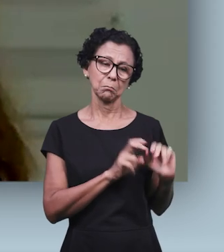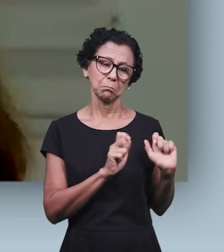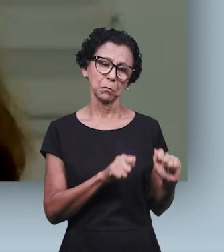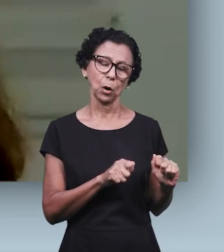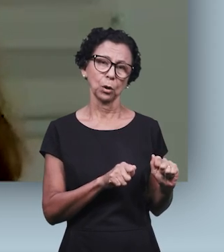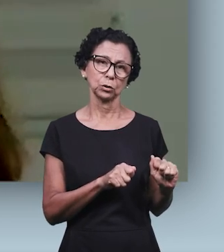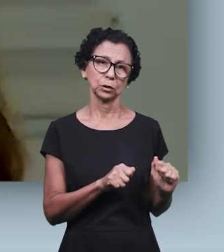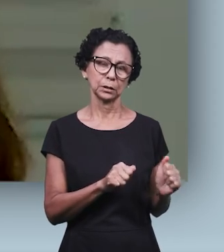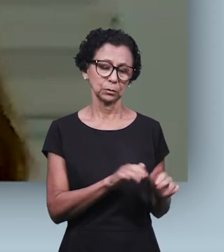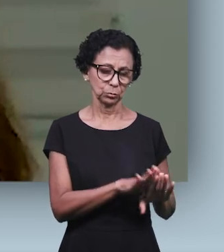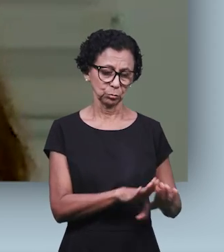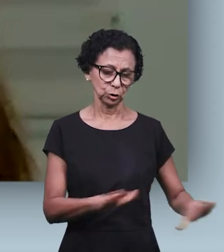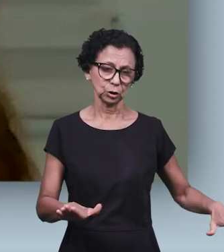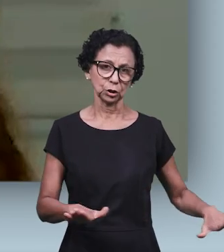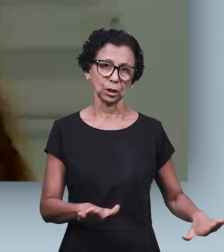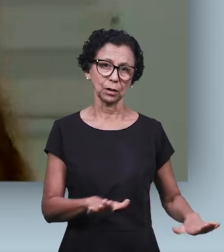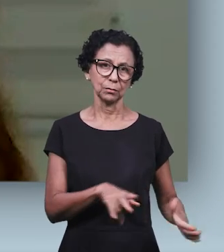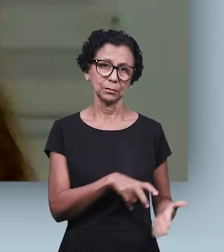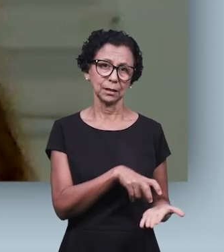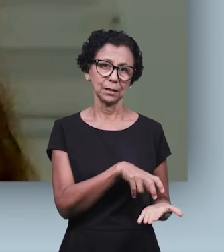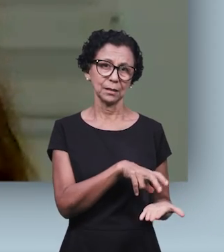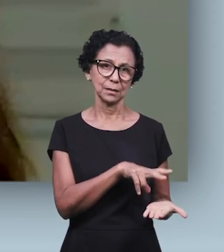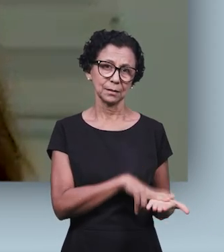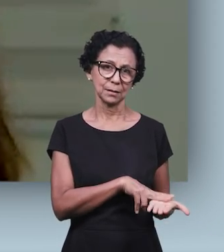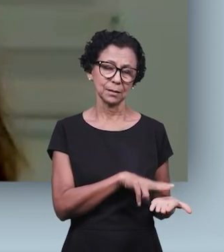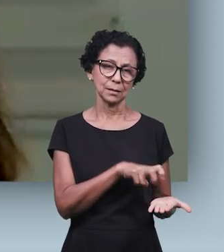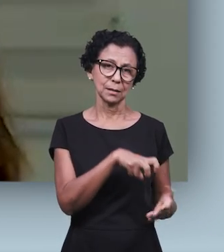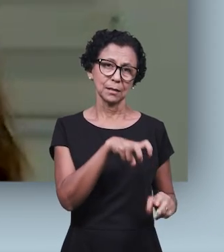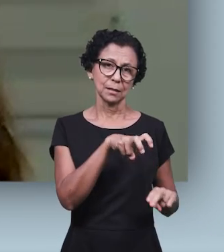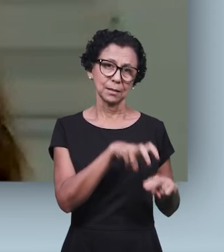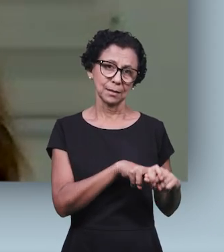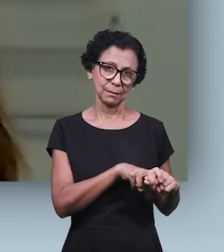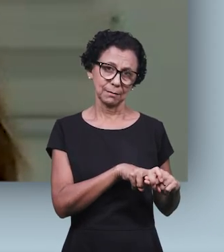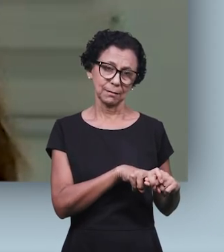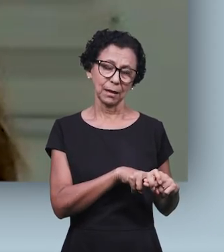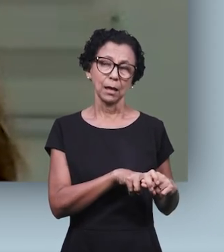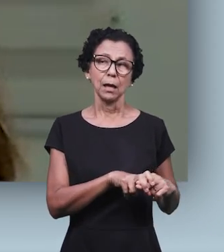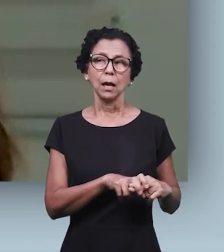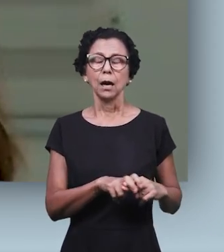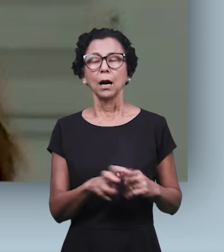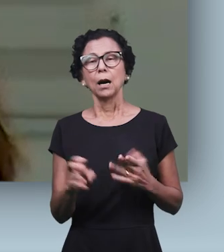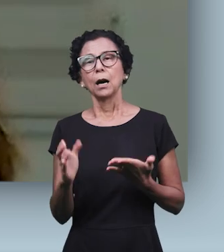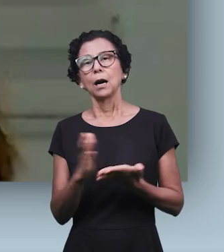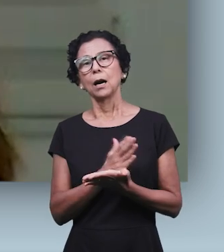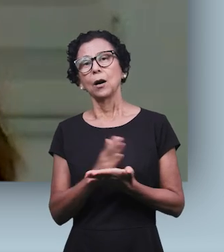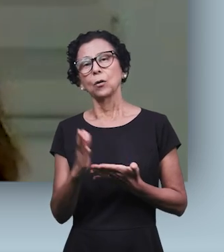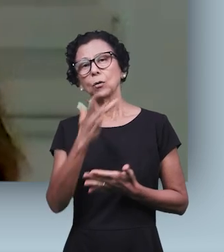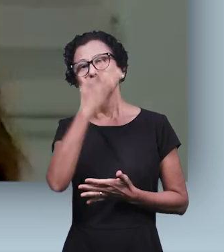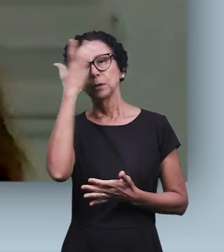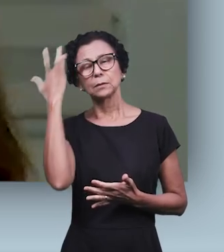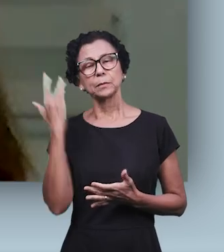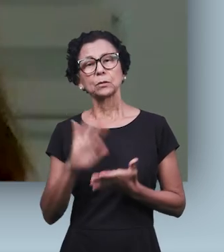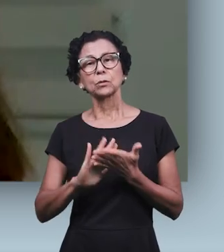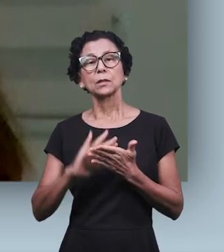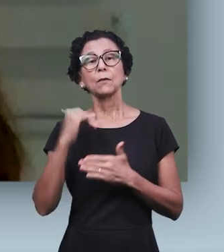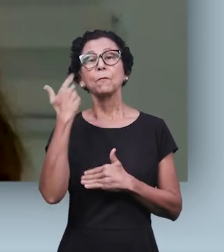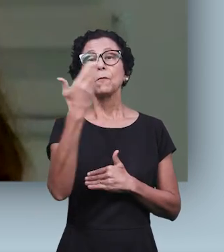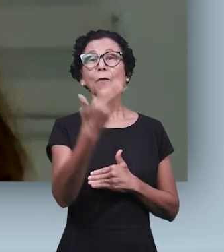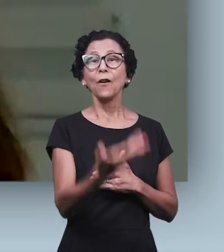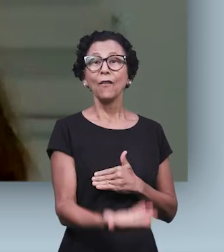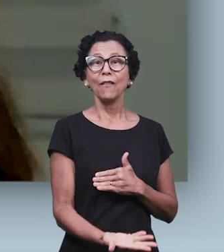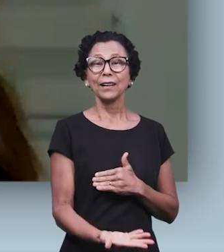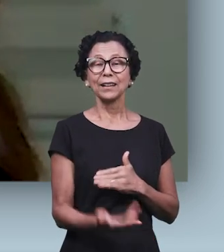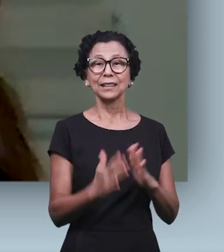criança, pode ficar sentada no chão, né? Tem crianças que nós sabemos, temos professoras que dão aula às vezes no